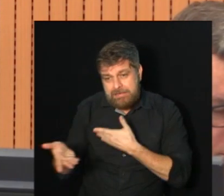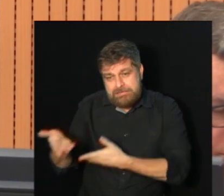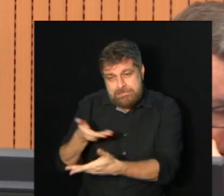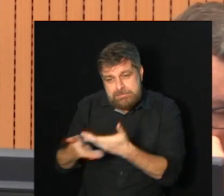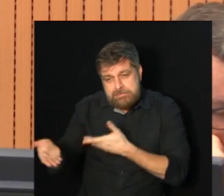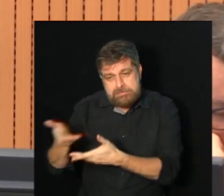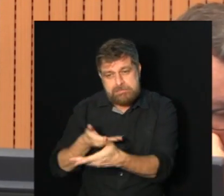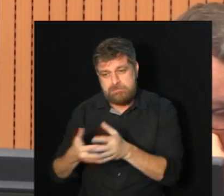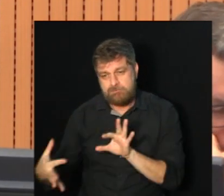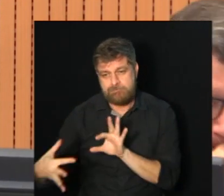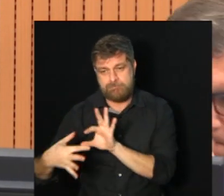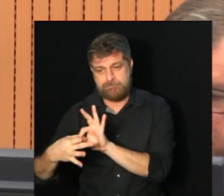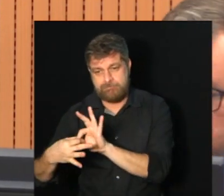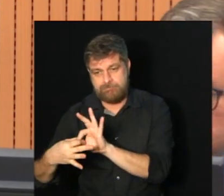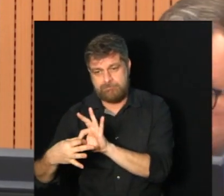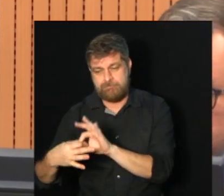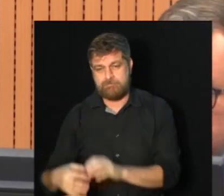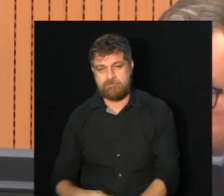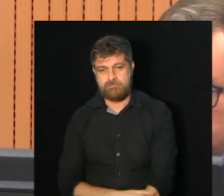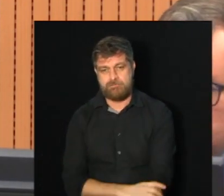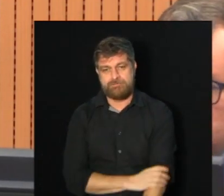entre